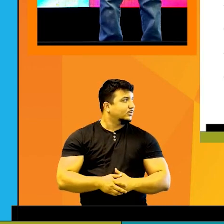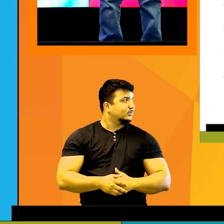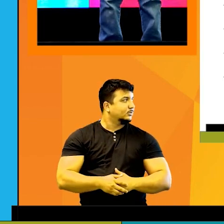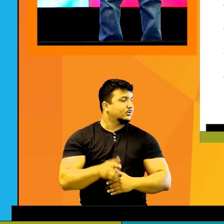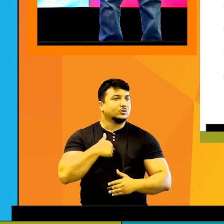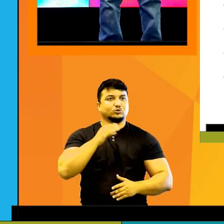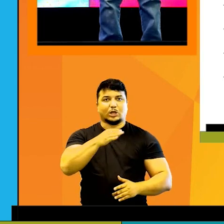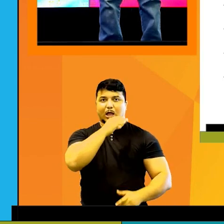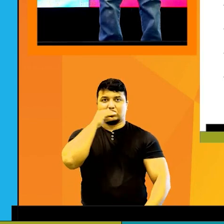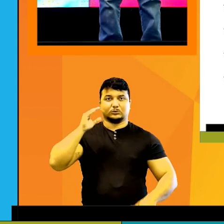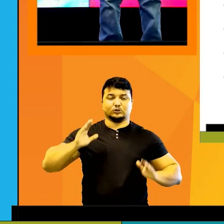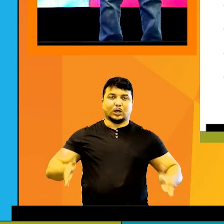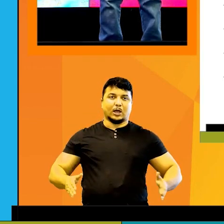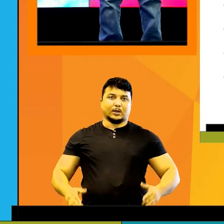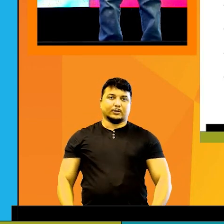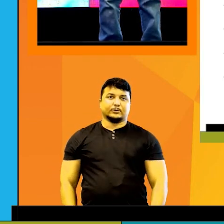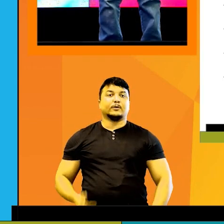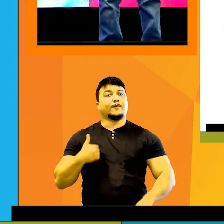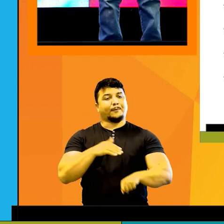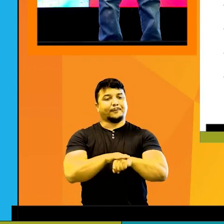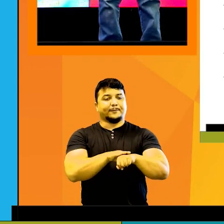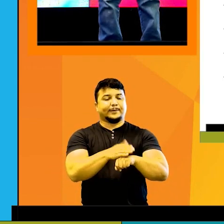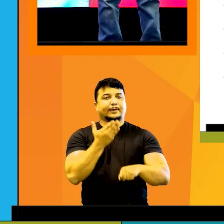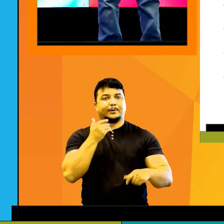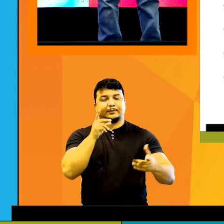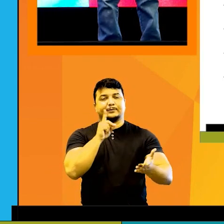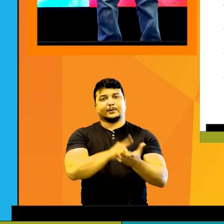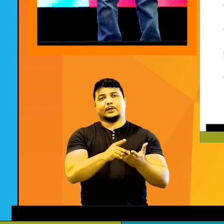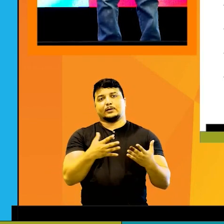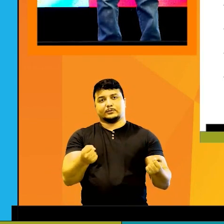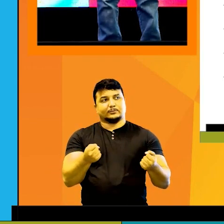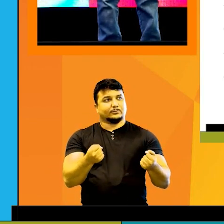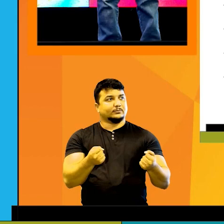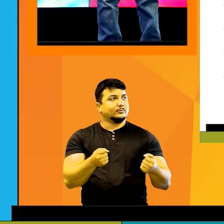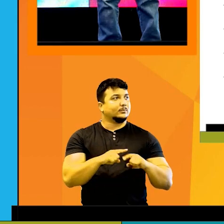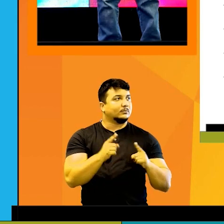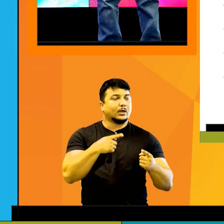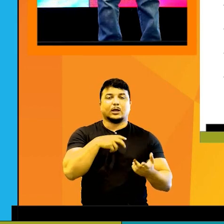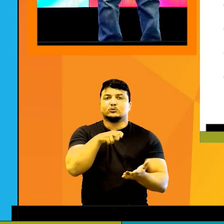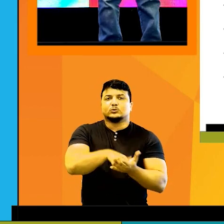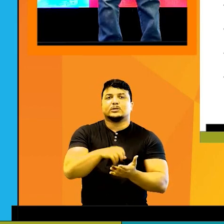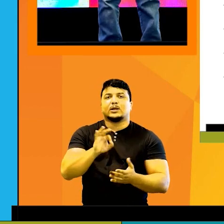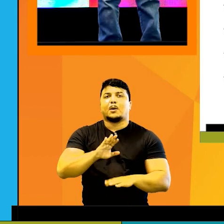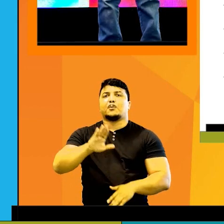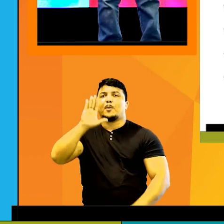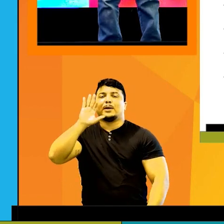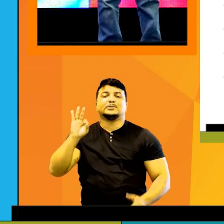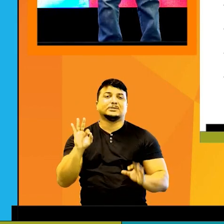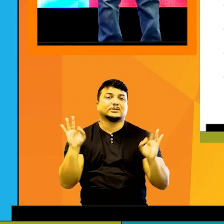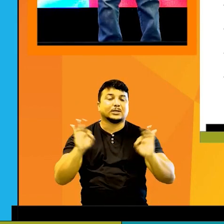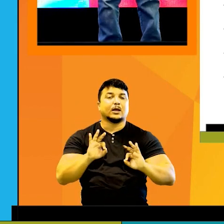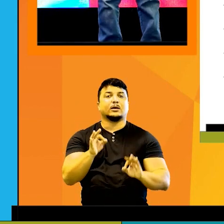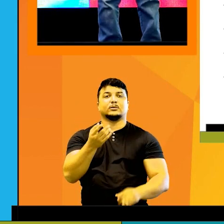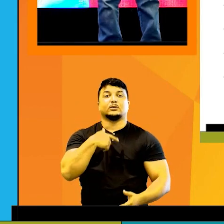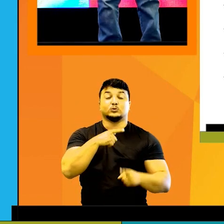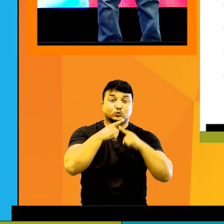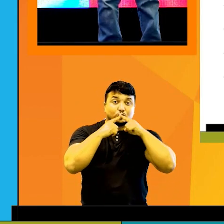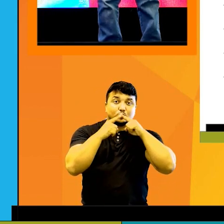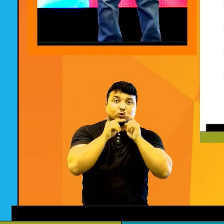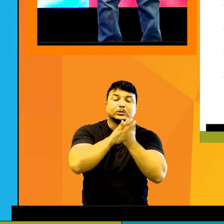tenho maturidade. Então vamos começar aqui um papo realista, viu, nem te ajoelha, nem promete, viu, e nem